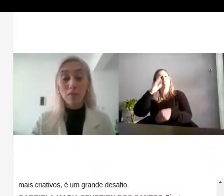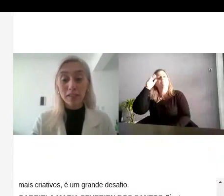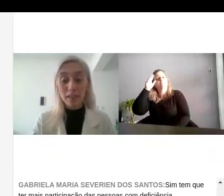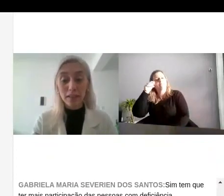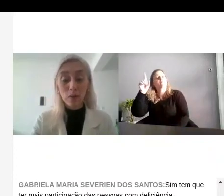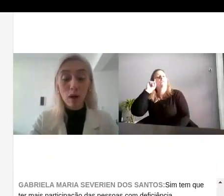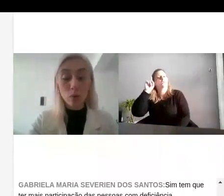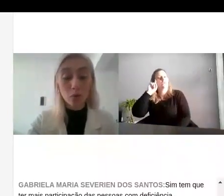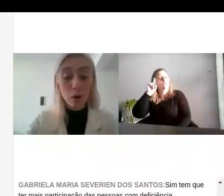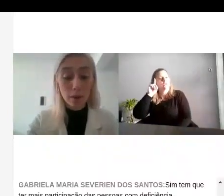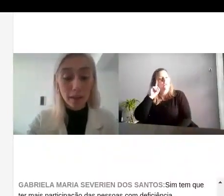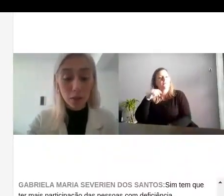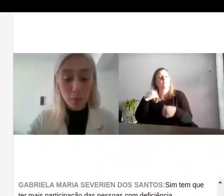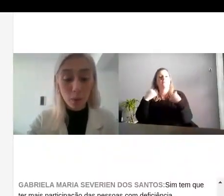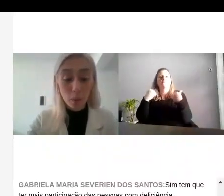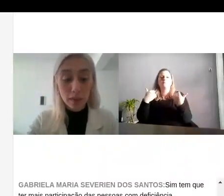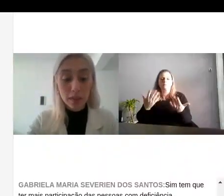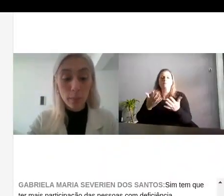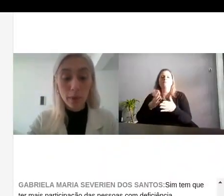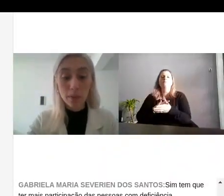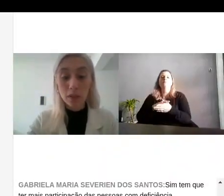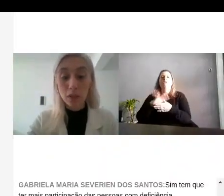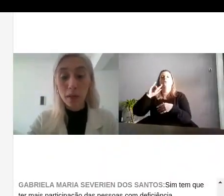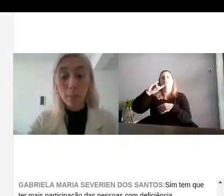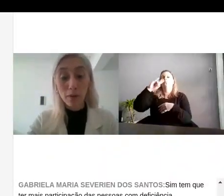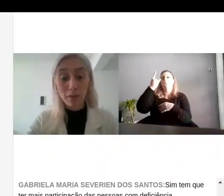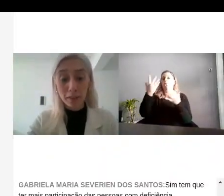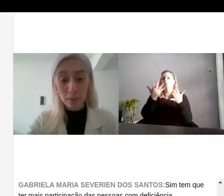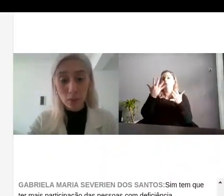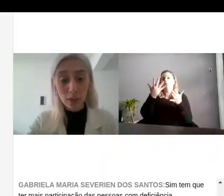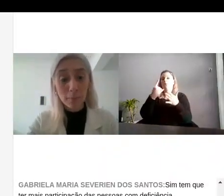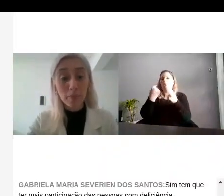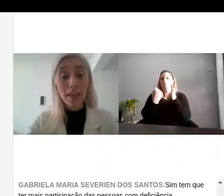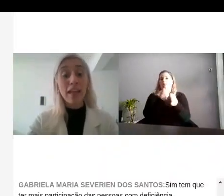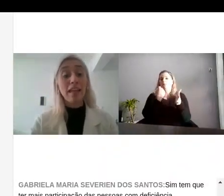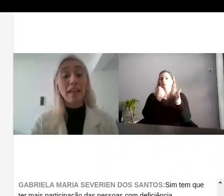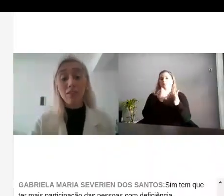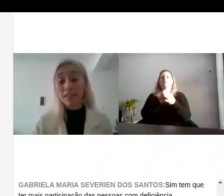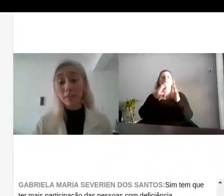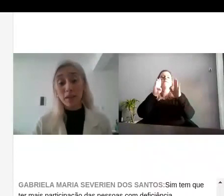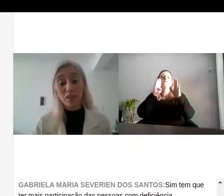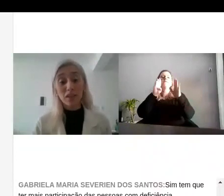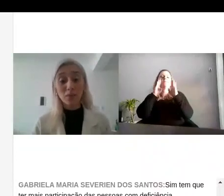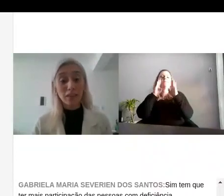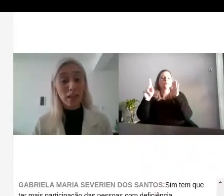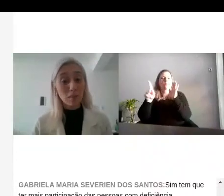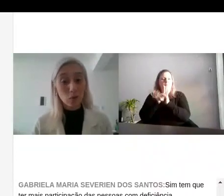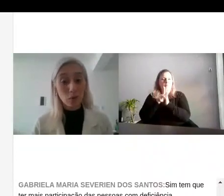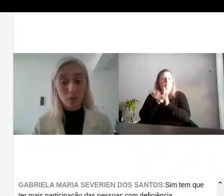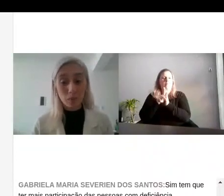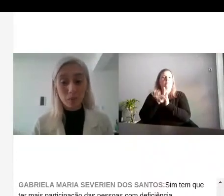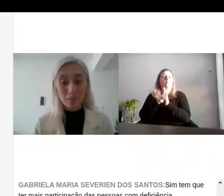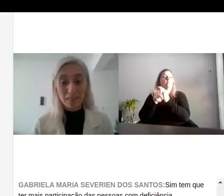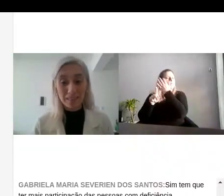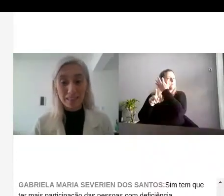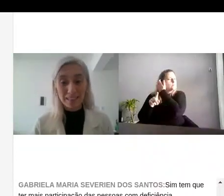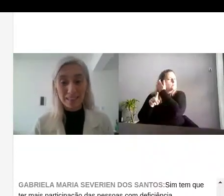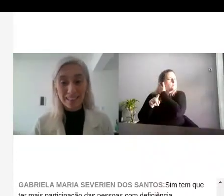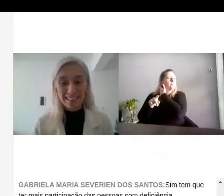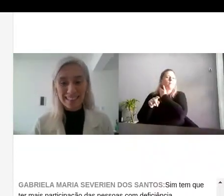vou fazer então a última rodada de perguntas, que são perguntas que chegam pelo Facebook. Infelizmente, olha, não ficava temos mais umas três